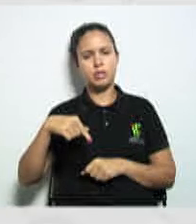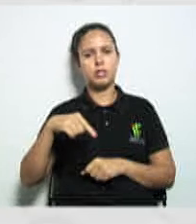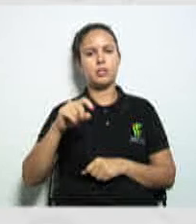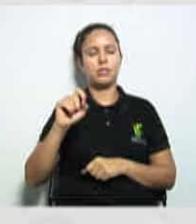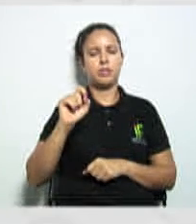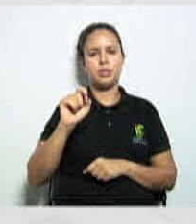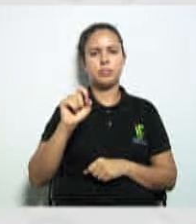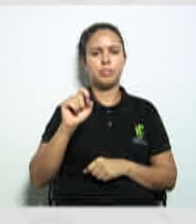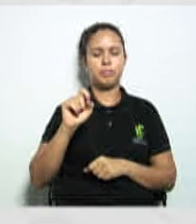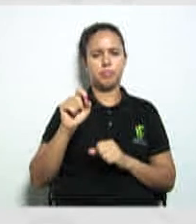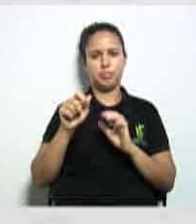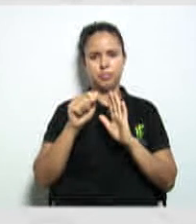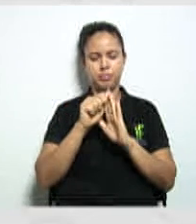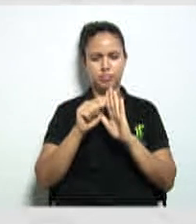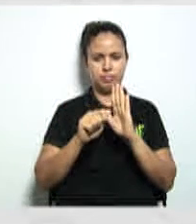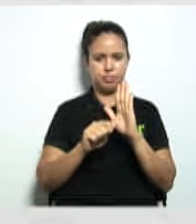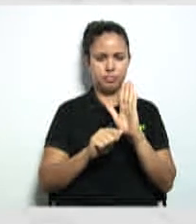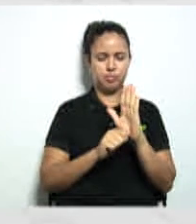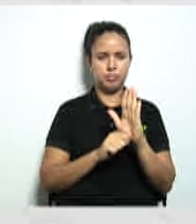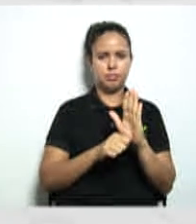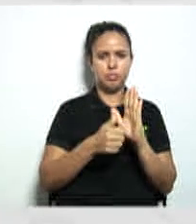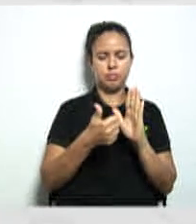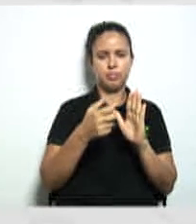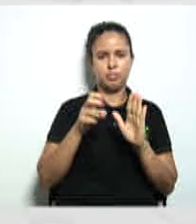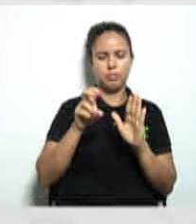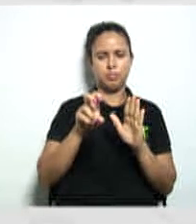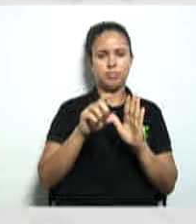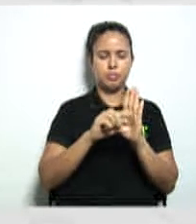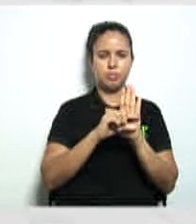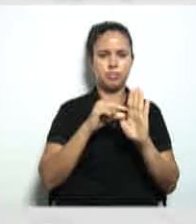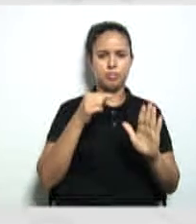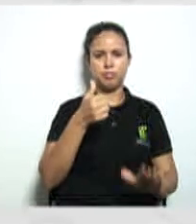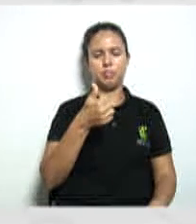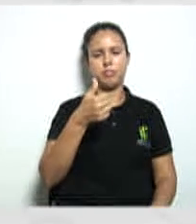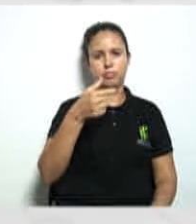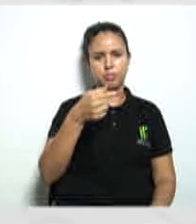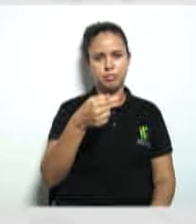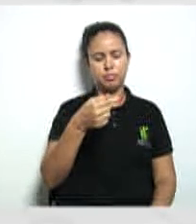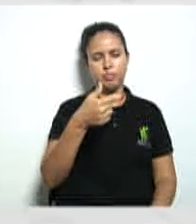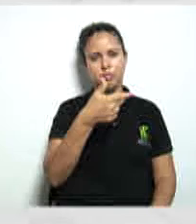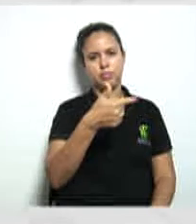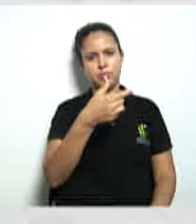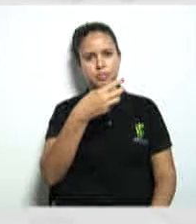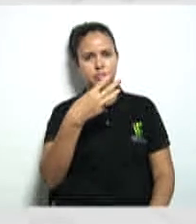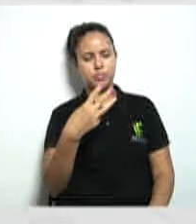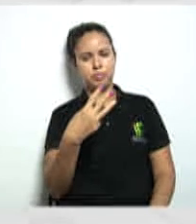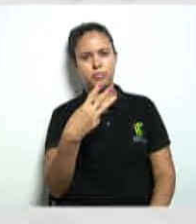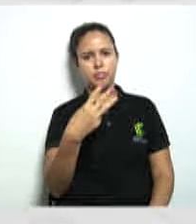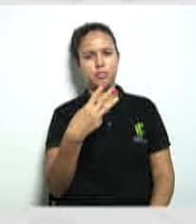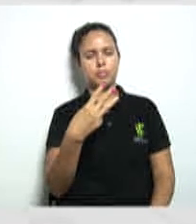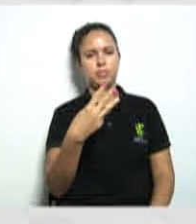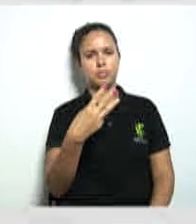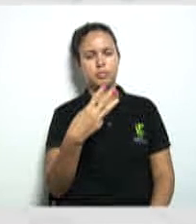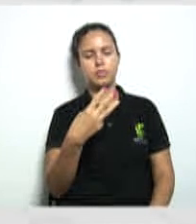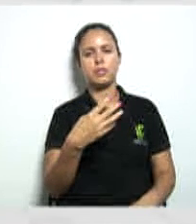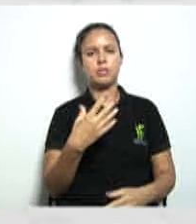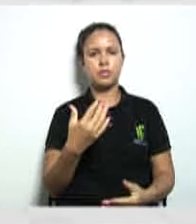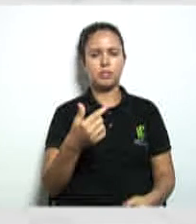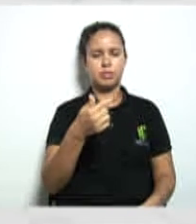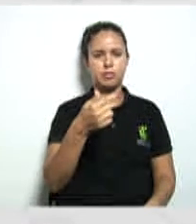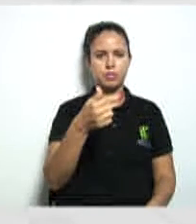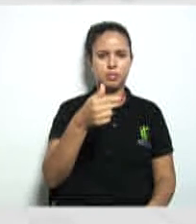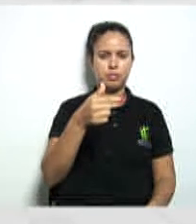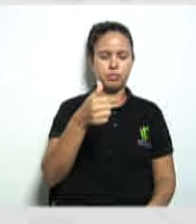Maior, lá no artigo 5º, também no inciso 17 e no 23, né, gente? O 17